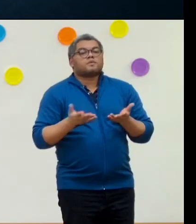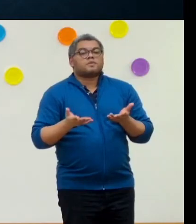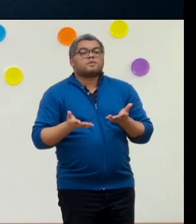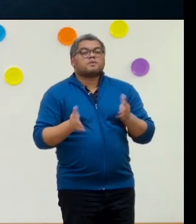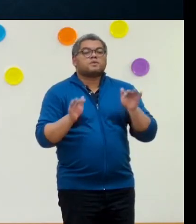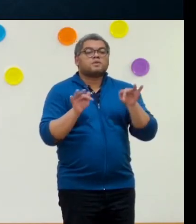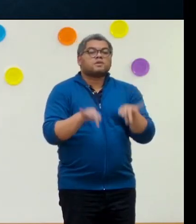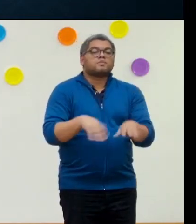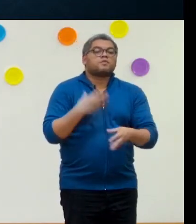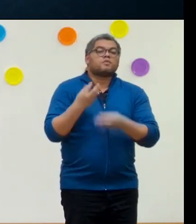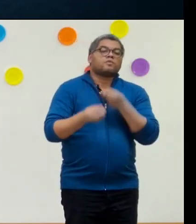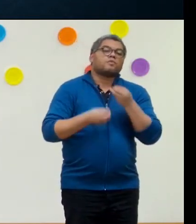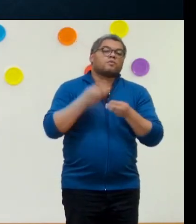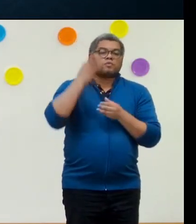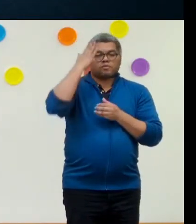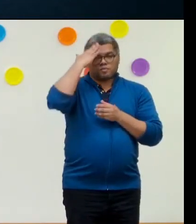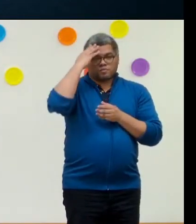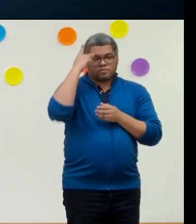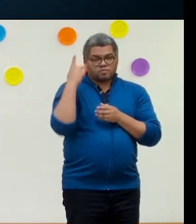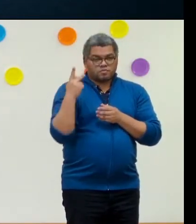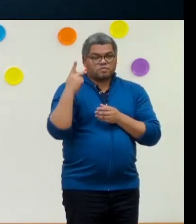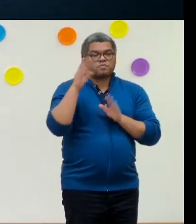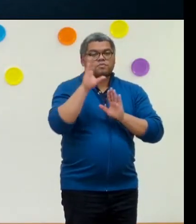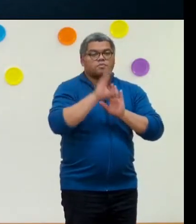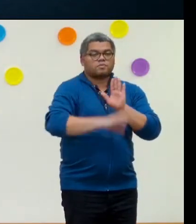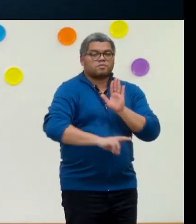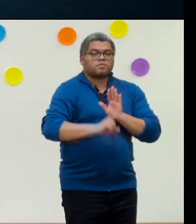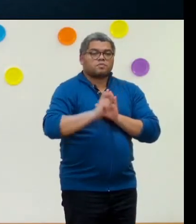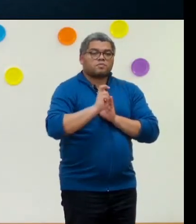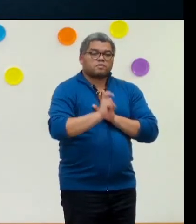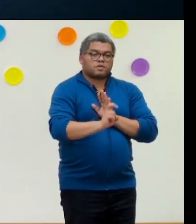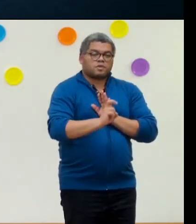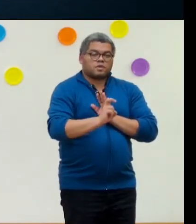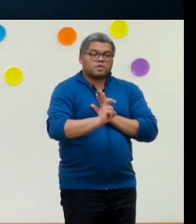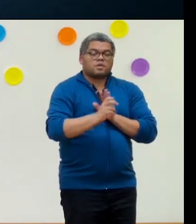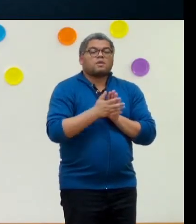5. Seja bendito o teu manancial,